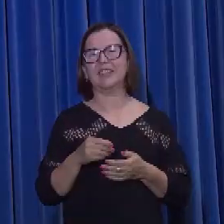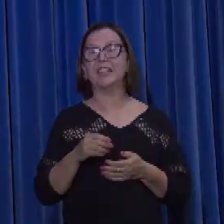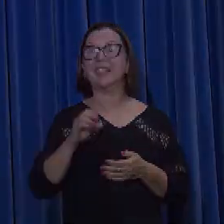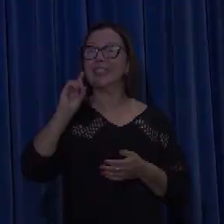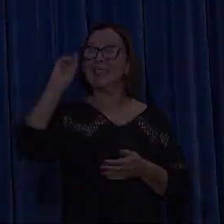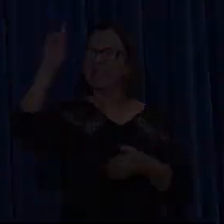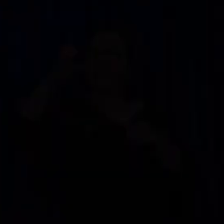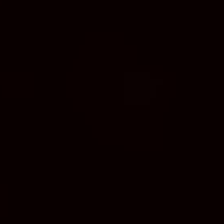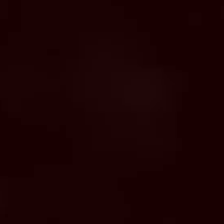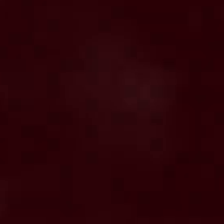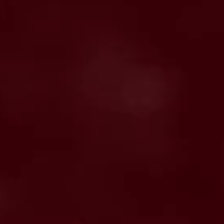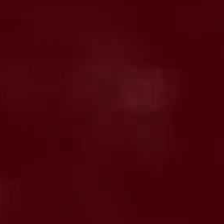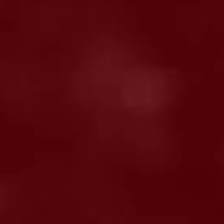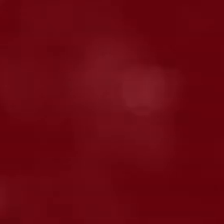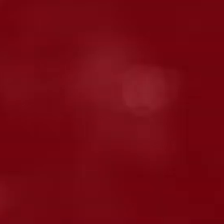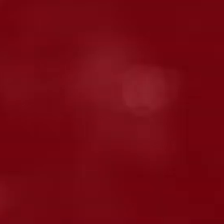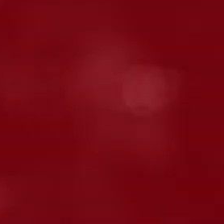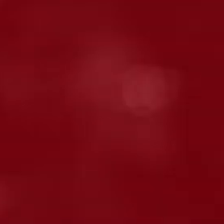abençoe.